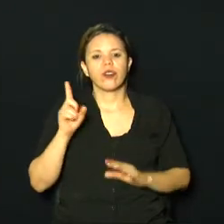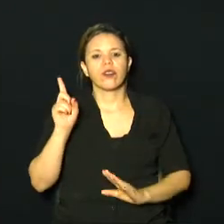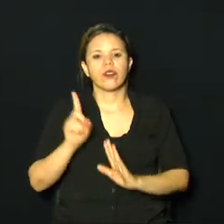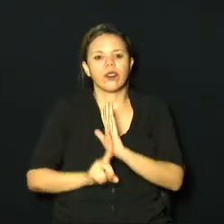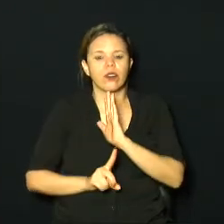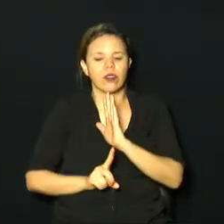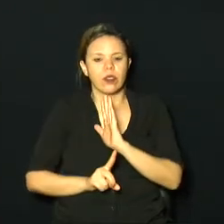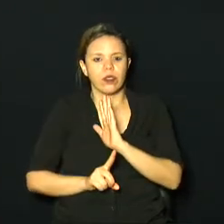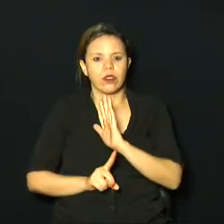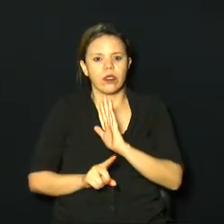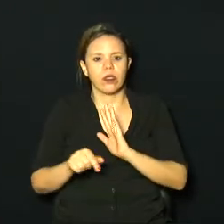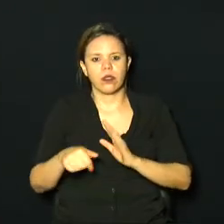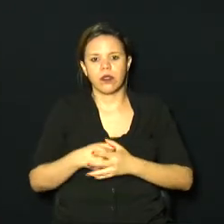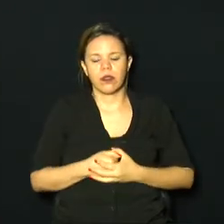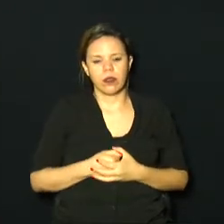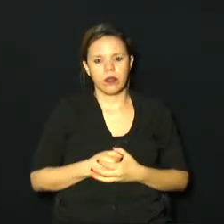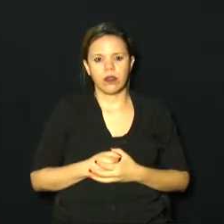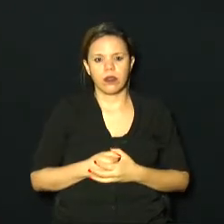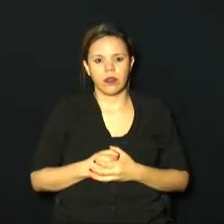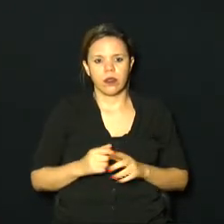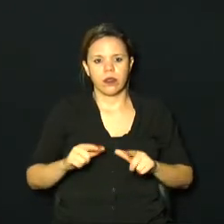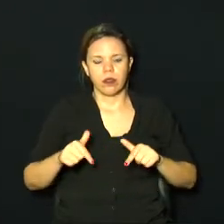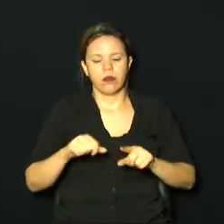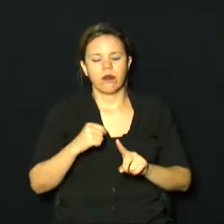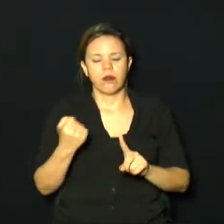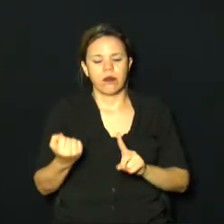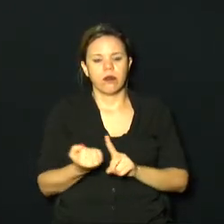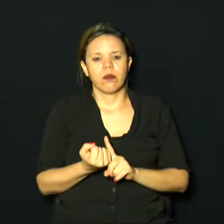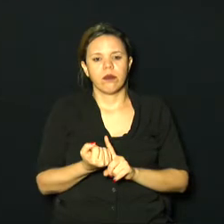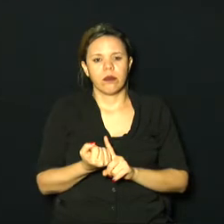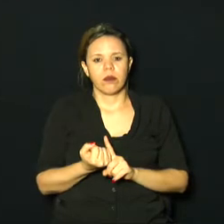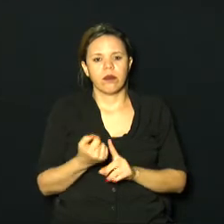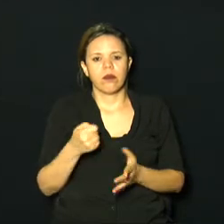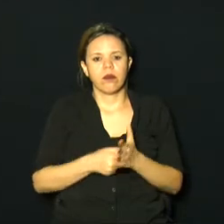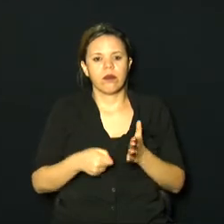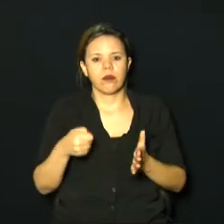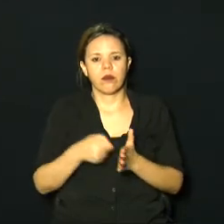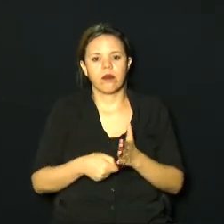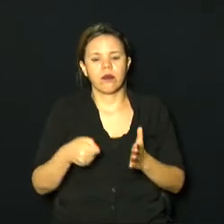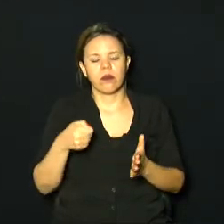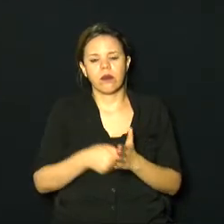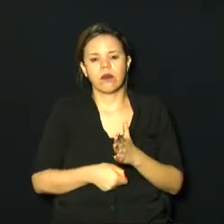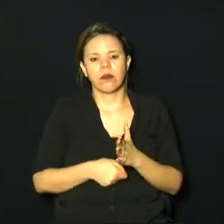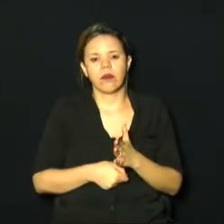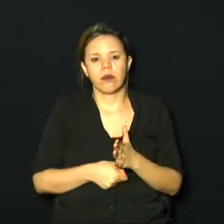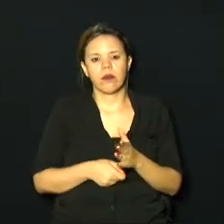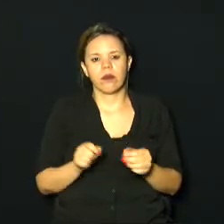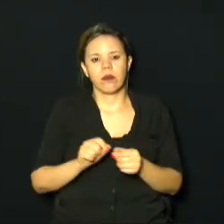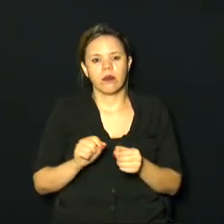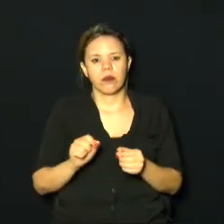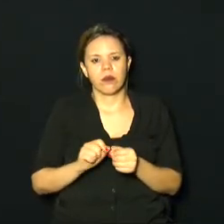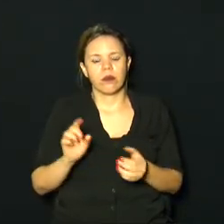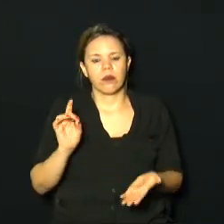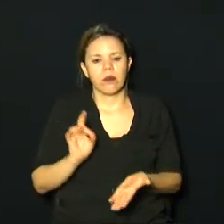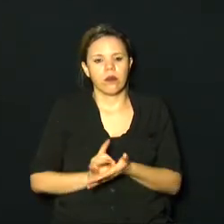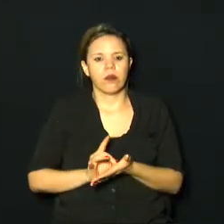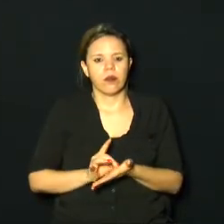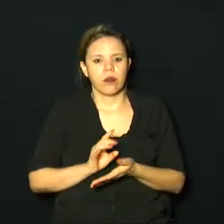humanos é justamente isso, é ação social, resistência para que se faça